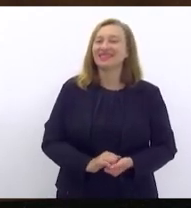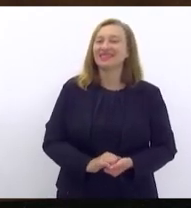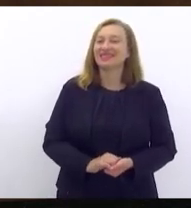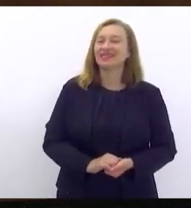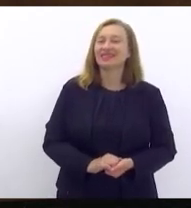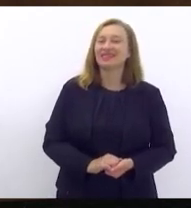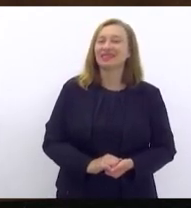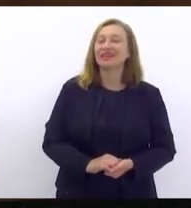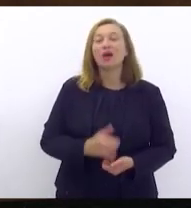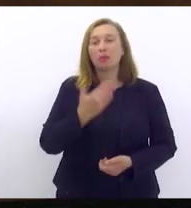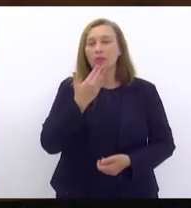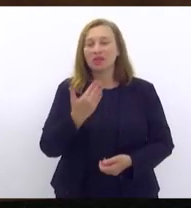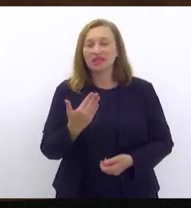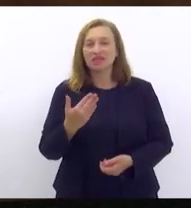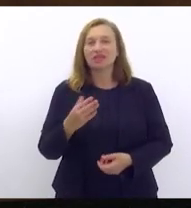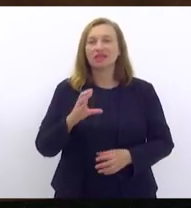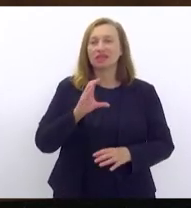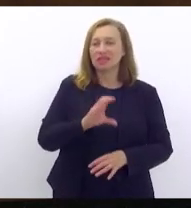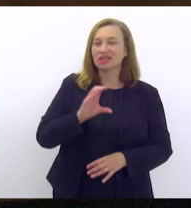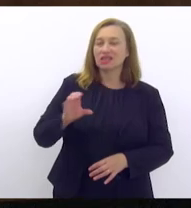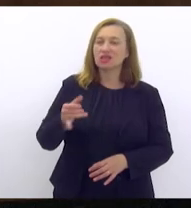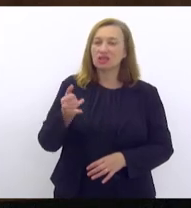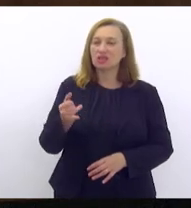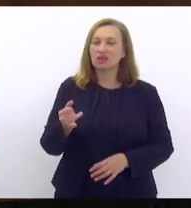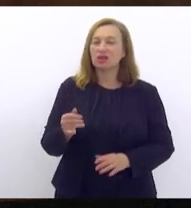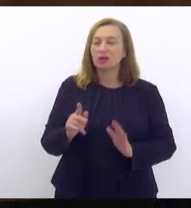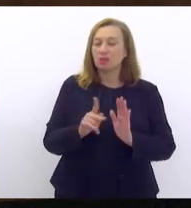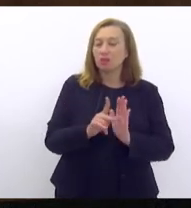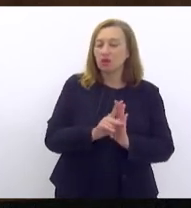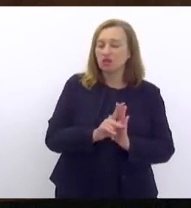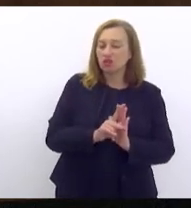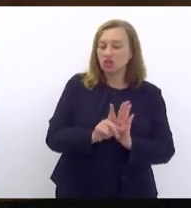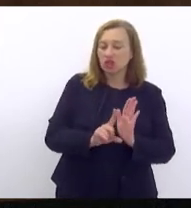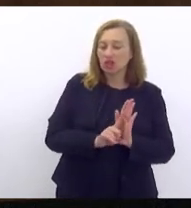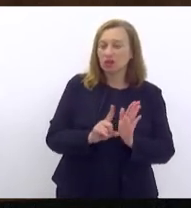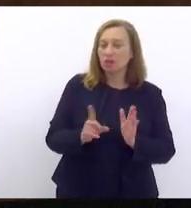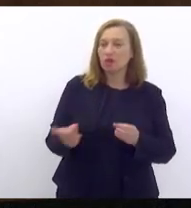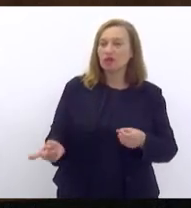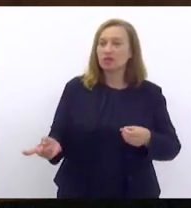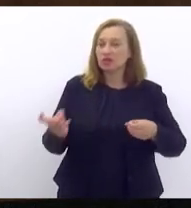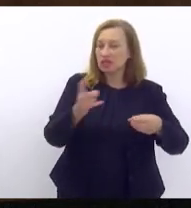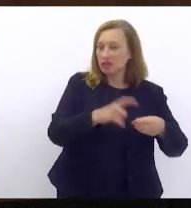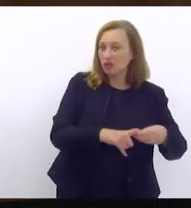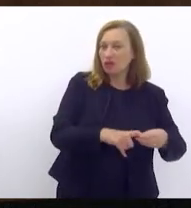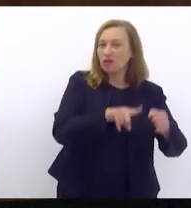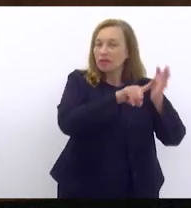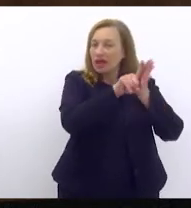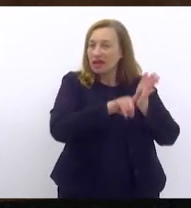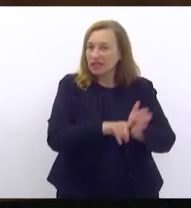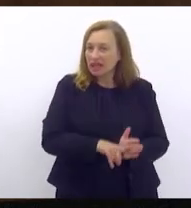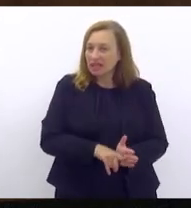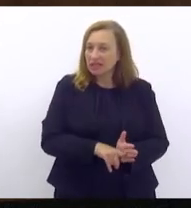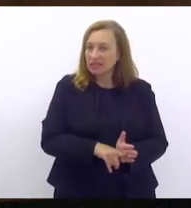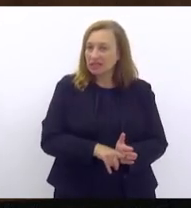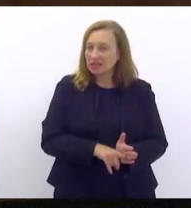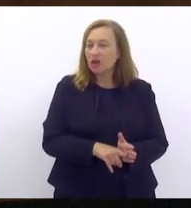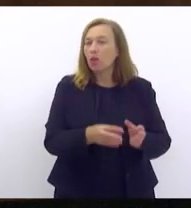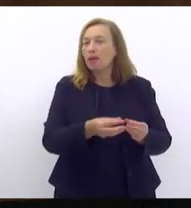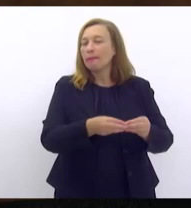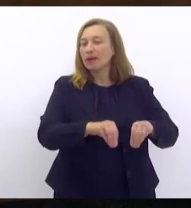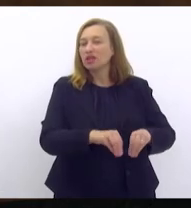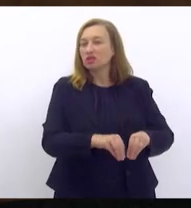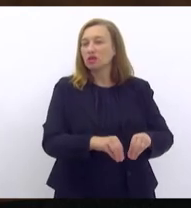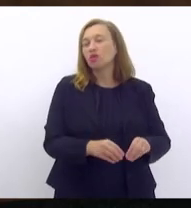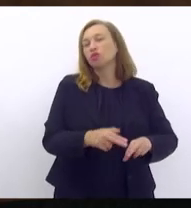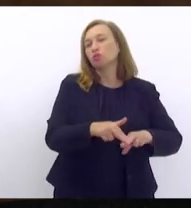houve aqui um pedido à CCJ para que o projeto possa ser remetido, para que a gente analise uma eventual prejudicabilidade